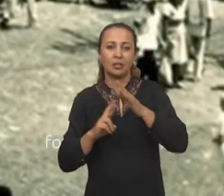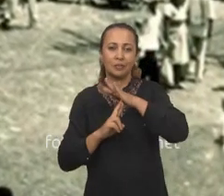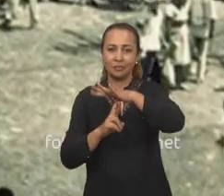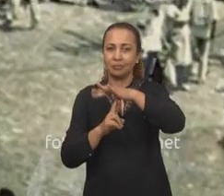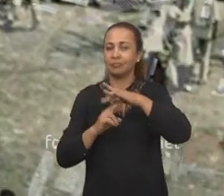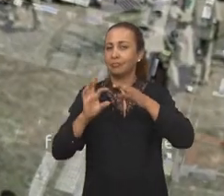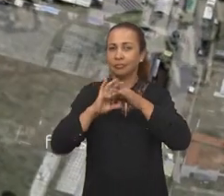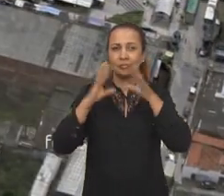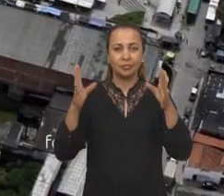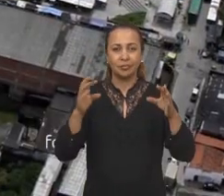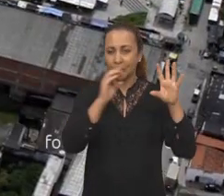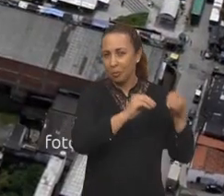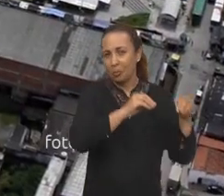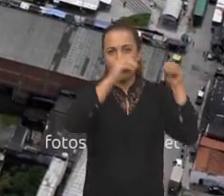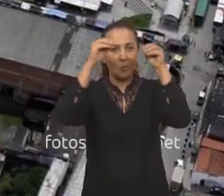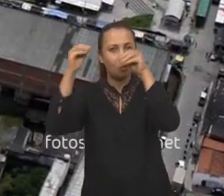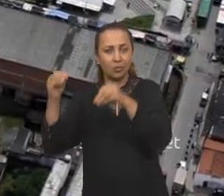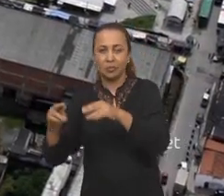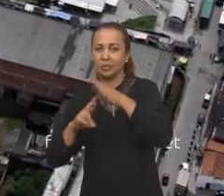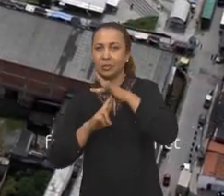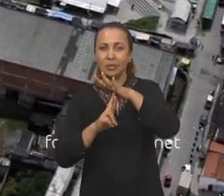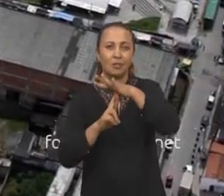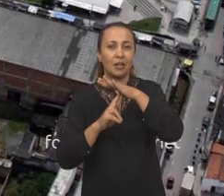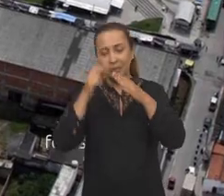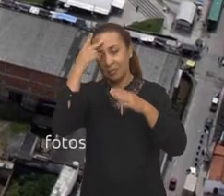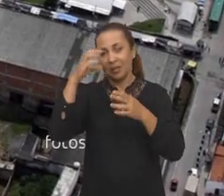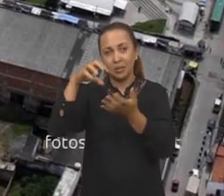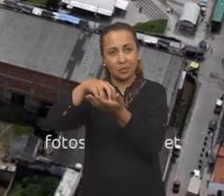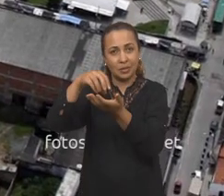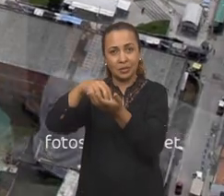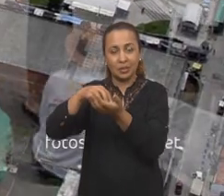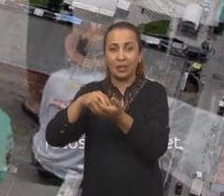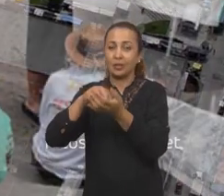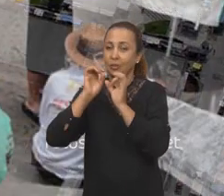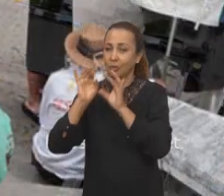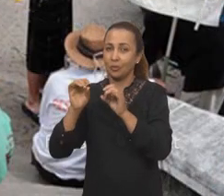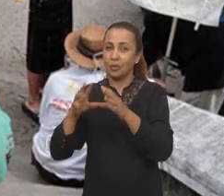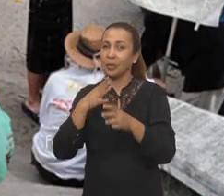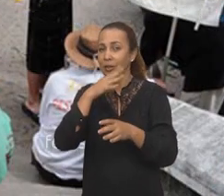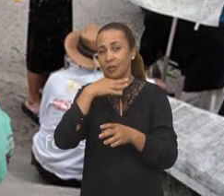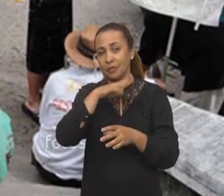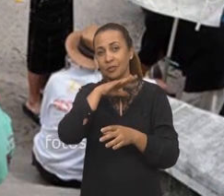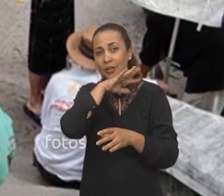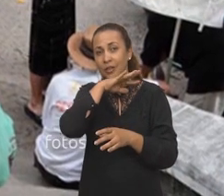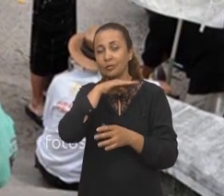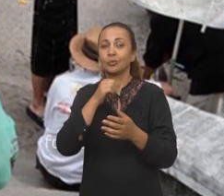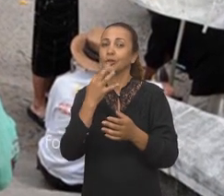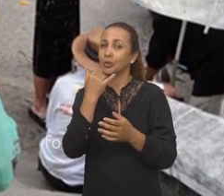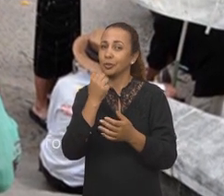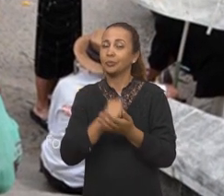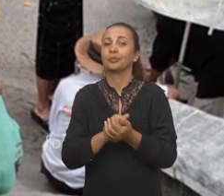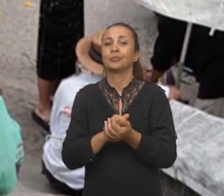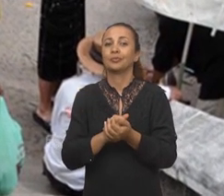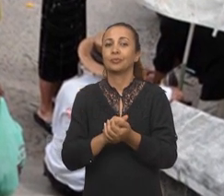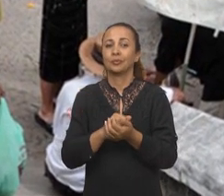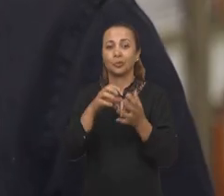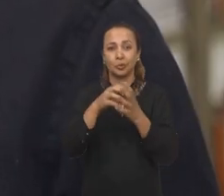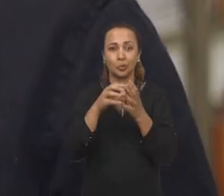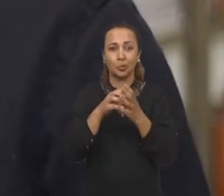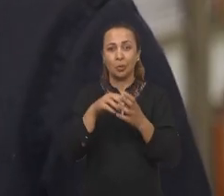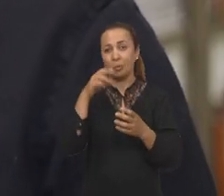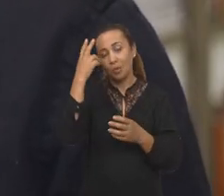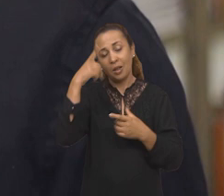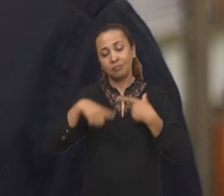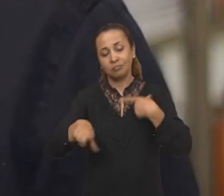Feira Livre da transferência da Feira Livre do centro passem de abastecimento né das organizações e dos grupos dominantes em Feira de Santana